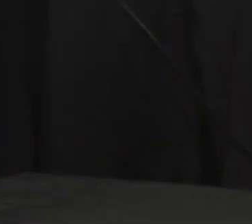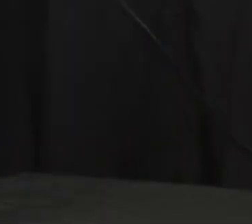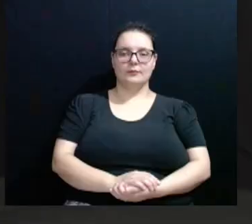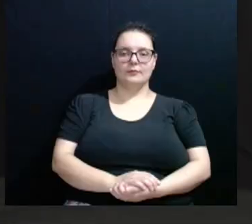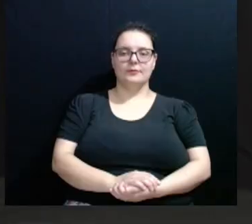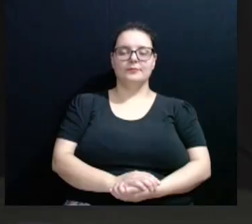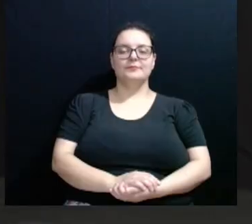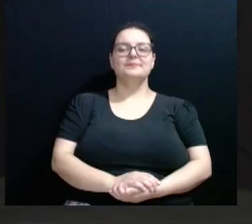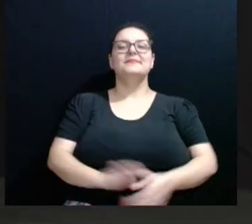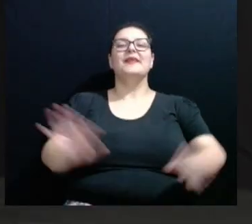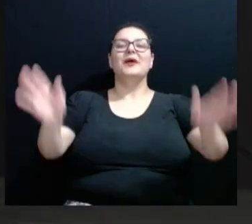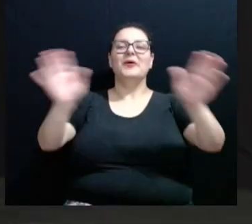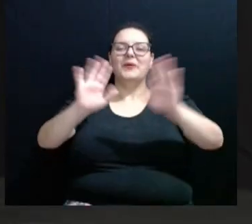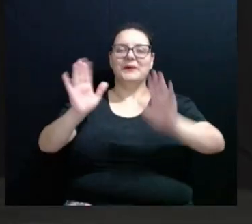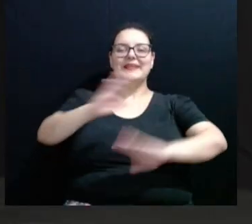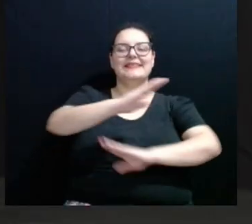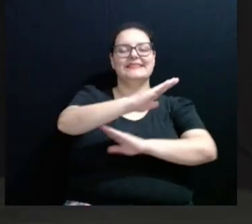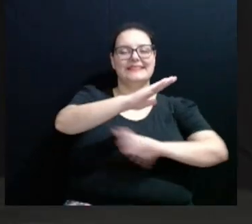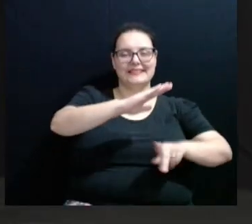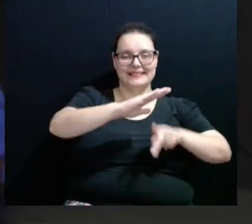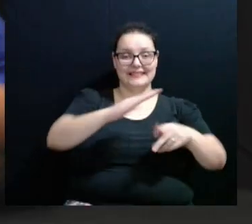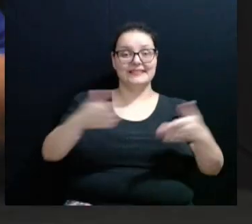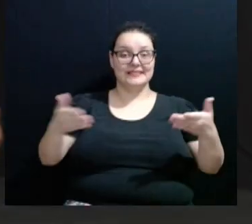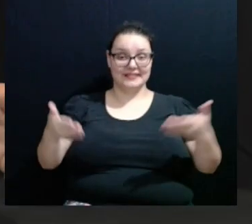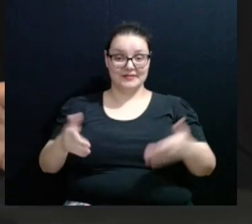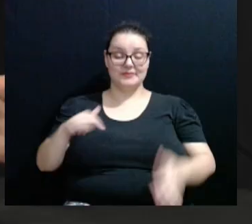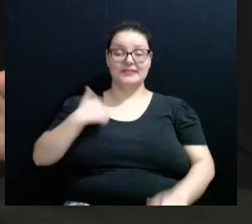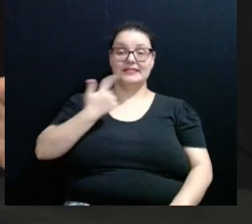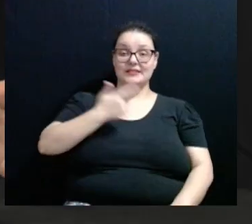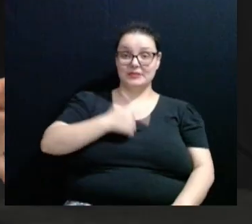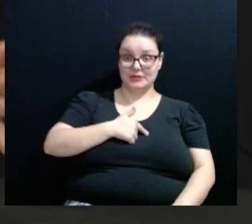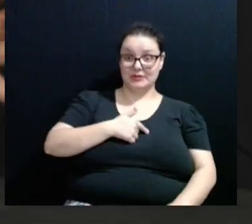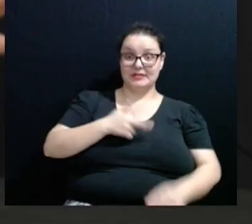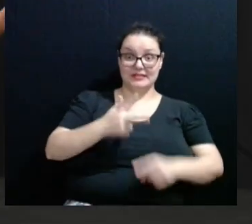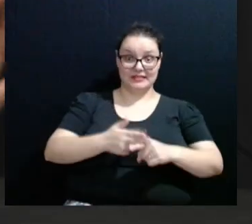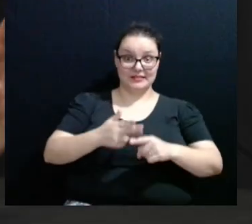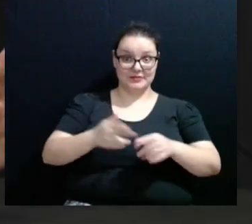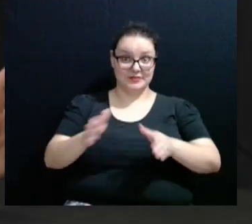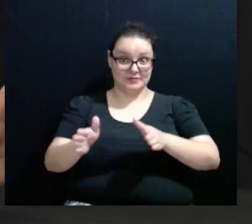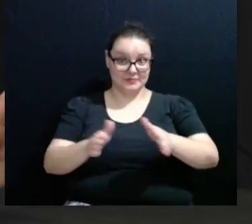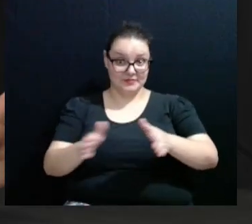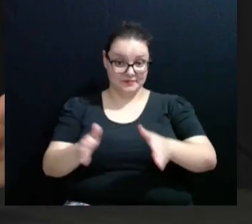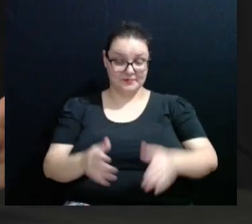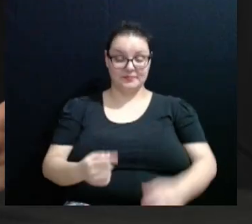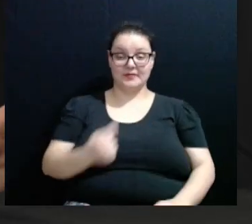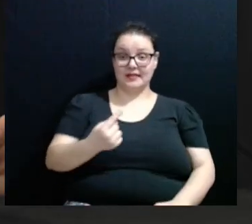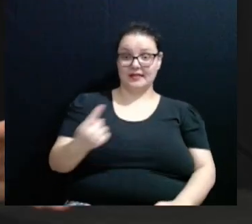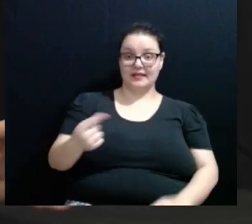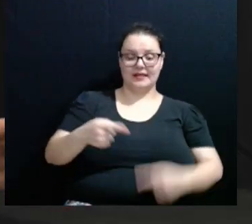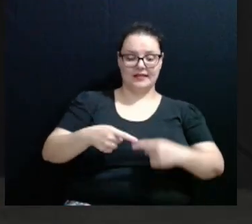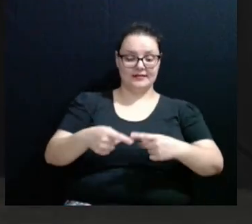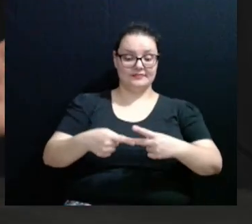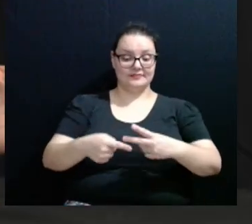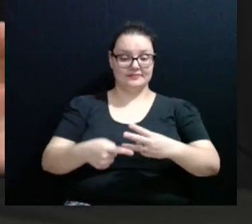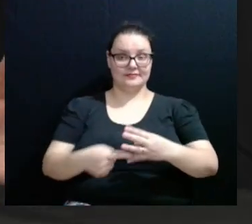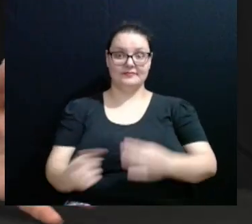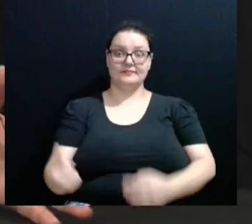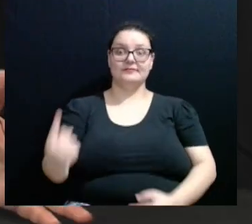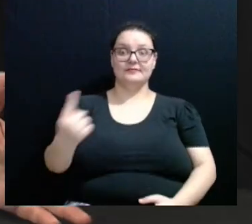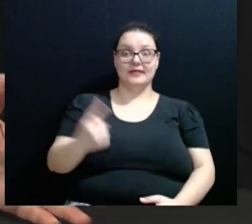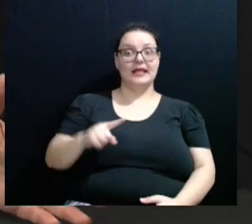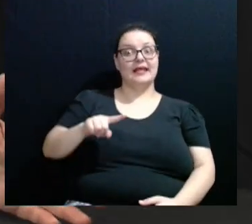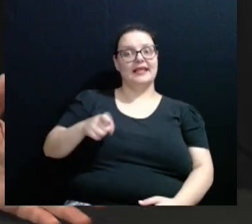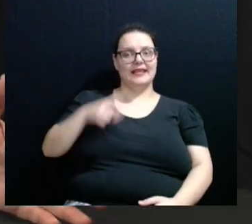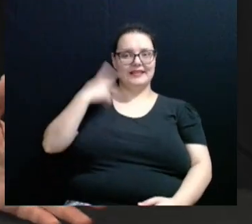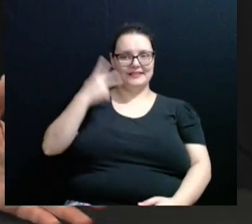Olá, mais um Na Casa do Povo no ar. Nós estamos na temporada em que cada semana trazemos aqui um